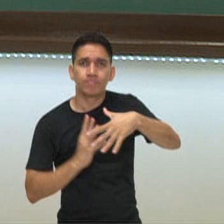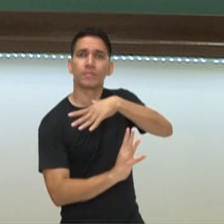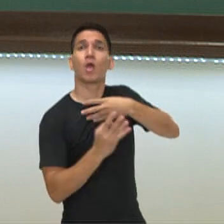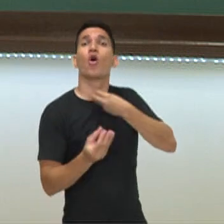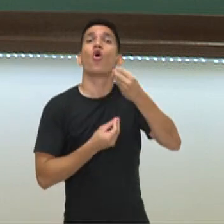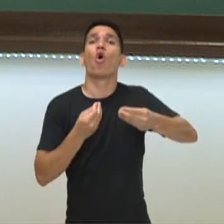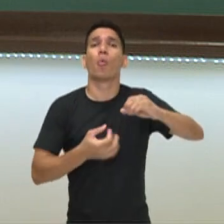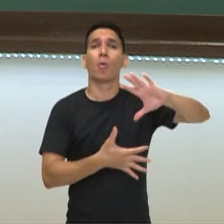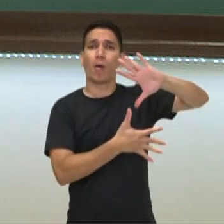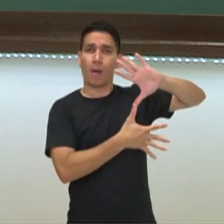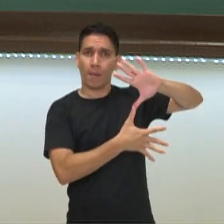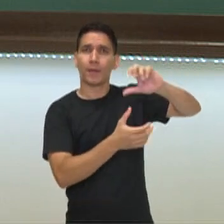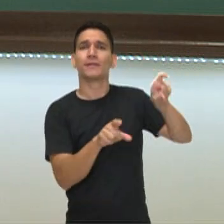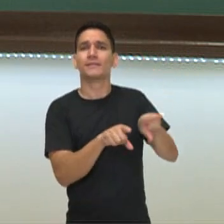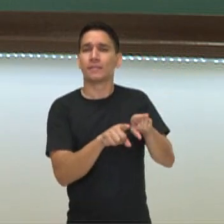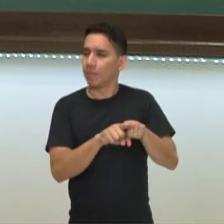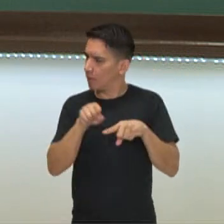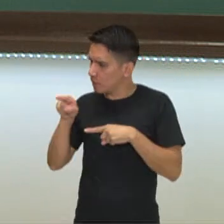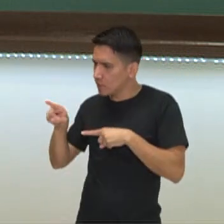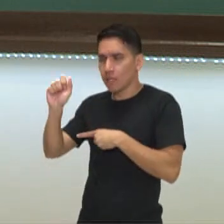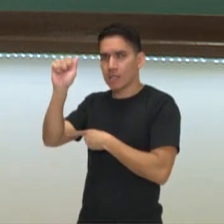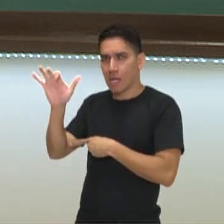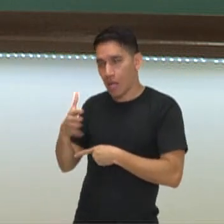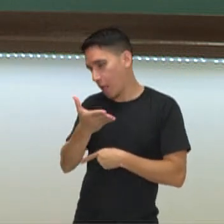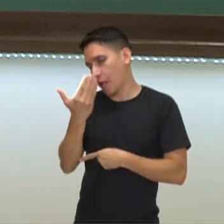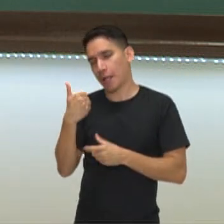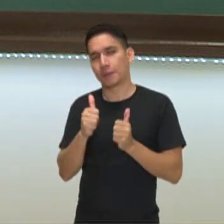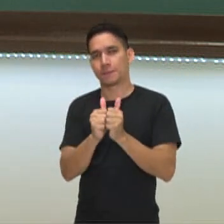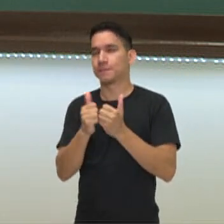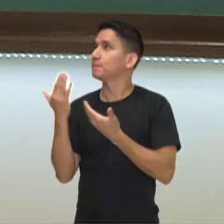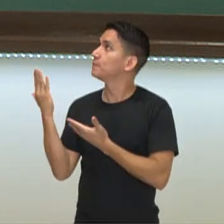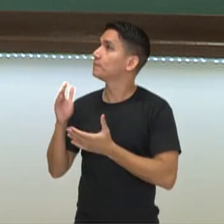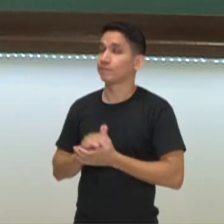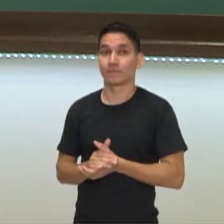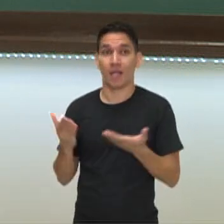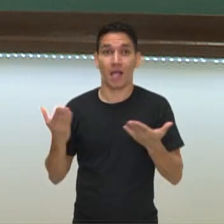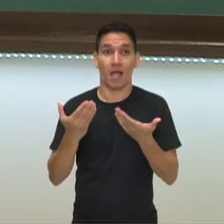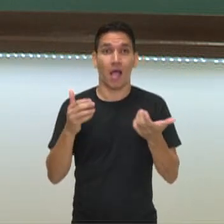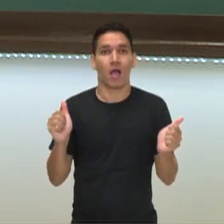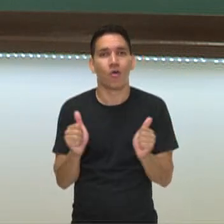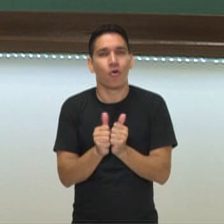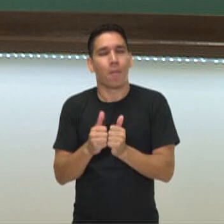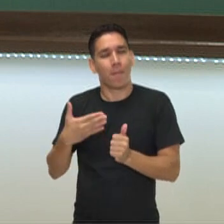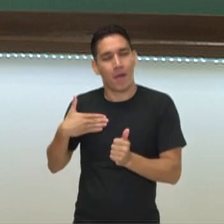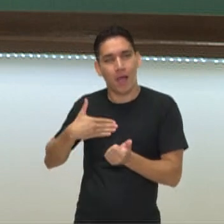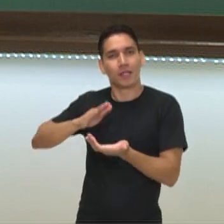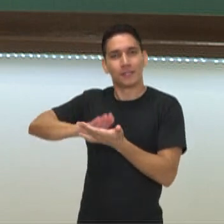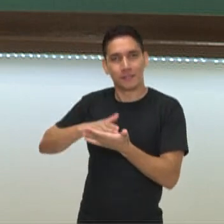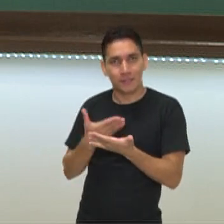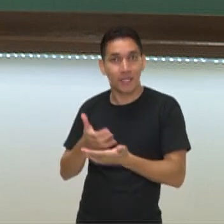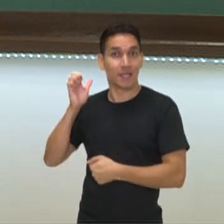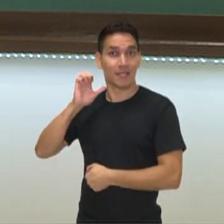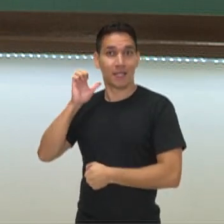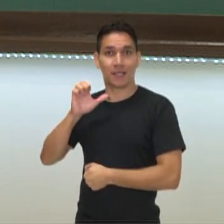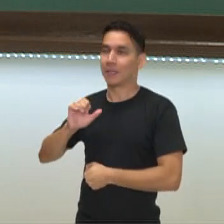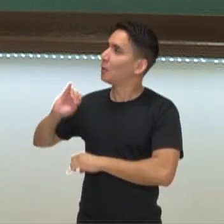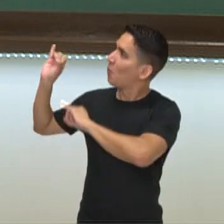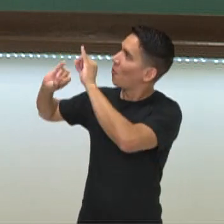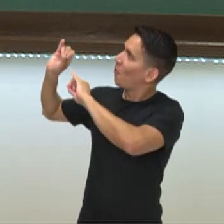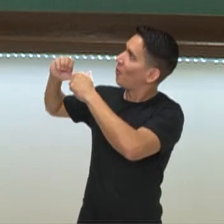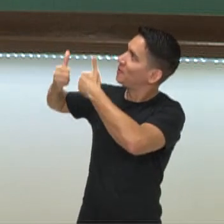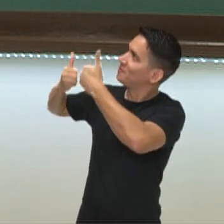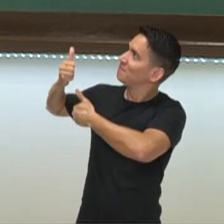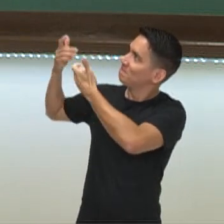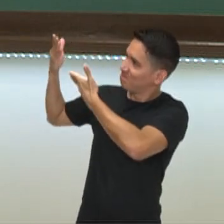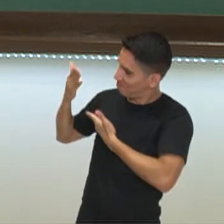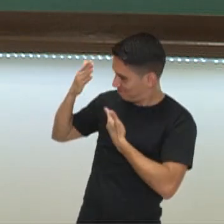a América junto ali à África. Vamos lá, me acompanha. Nessa aula junto comigo está o Ezion. Ezion,